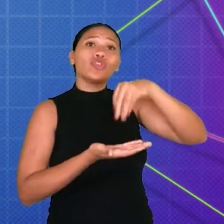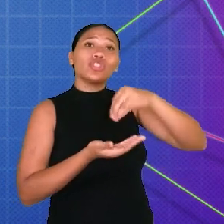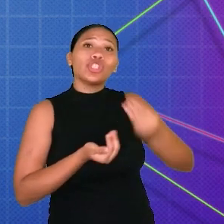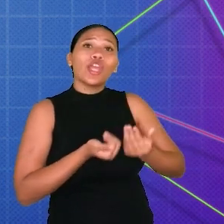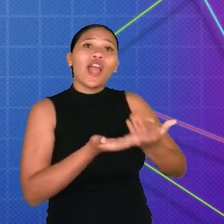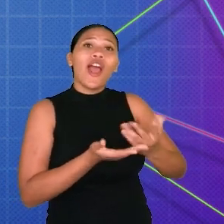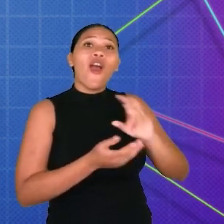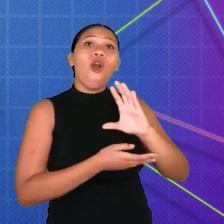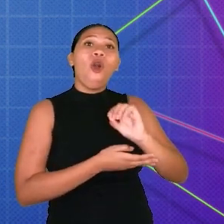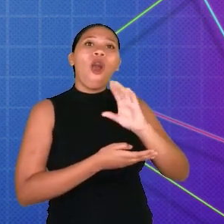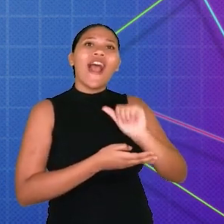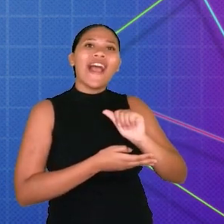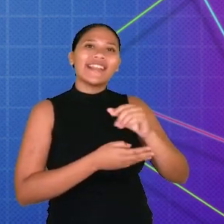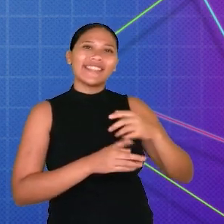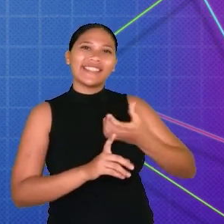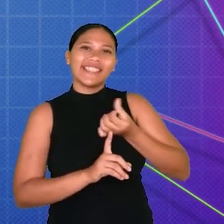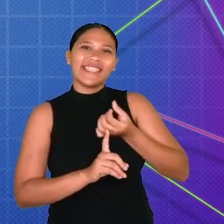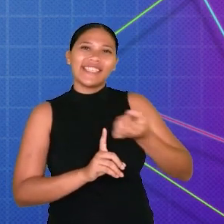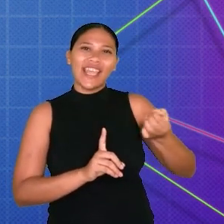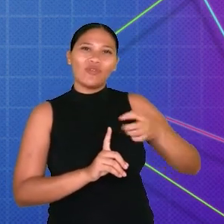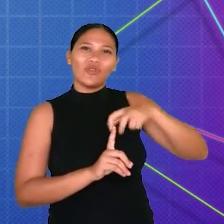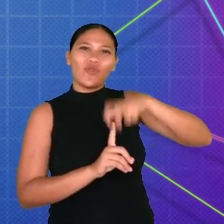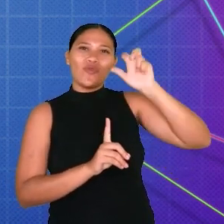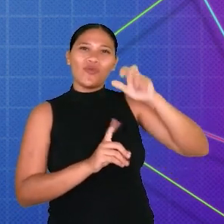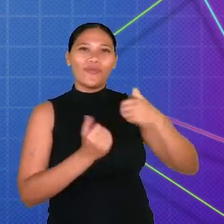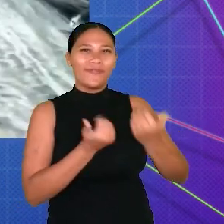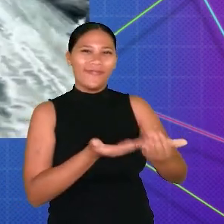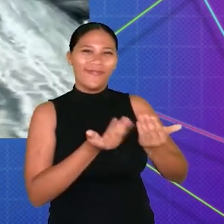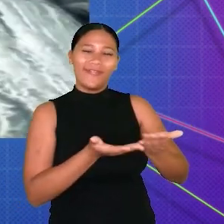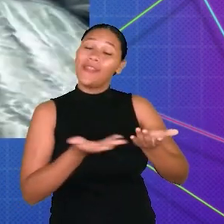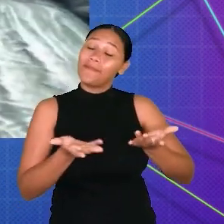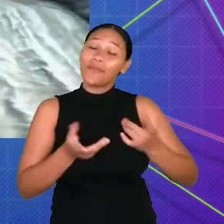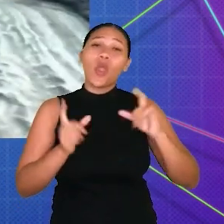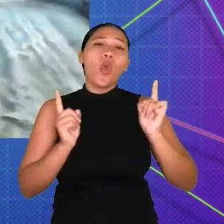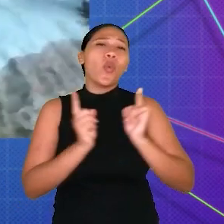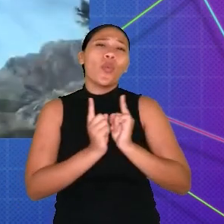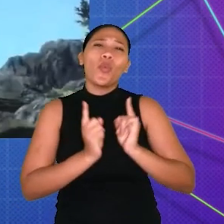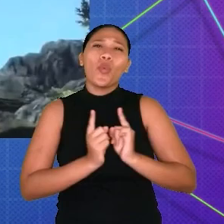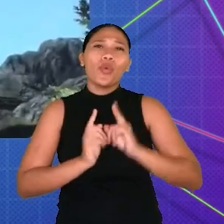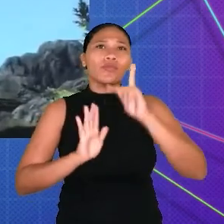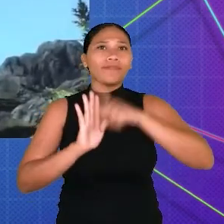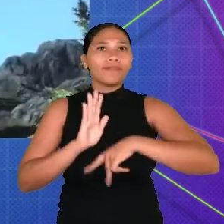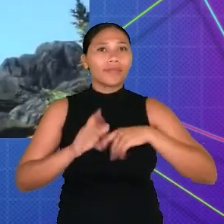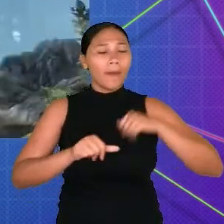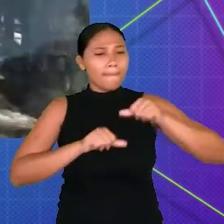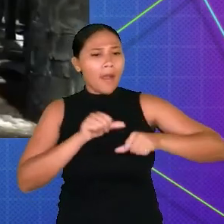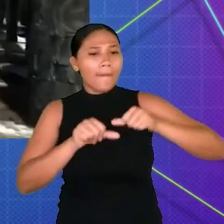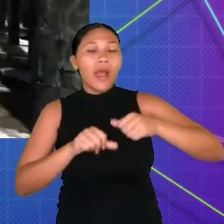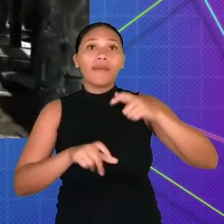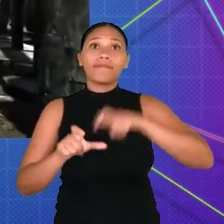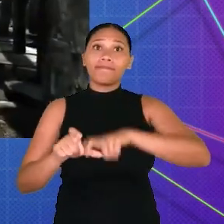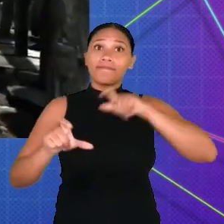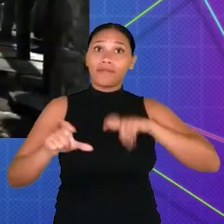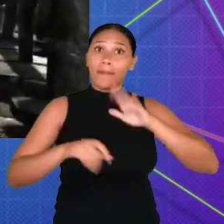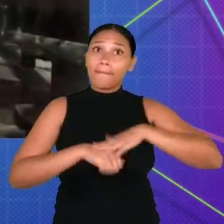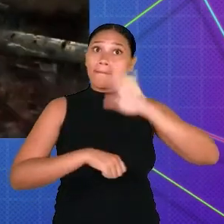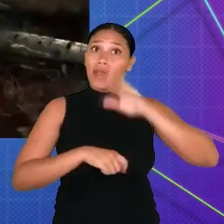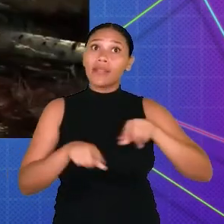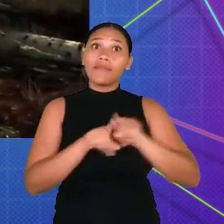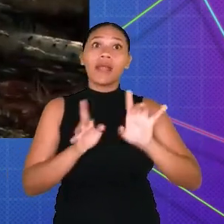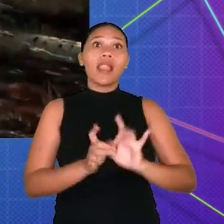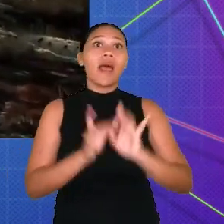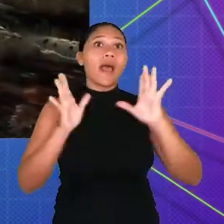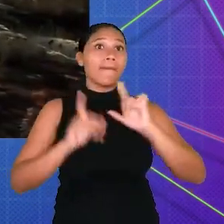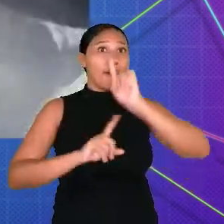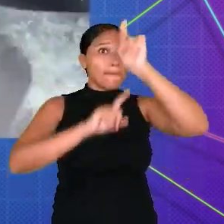com uma coxinha e uma coca de 600 ml. São projetos curtos que buscam se inovar por ter mais independência e